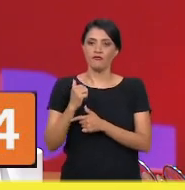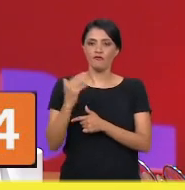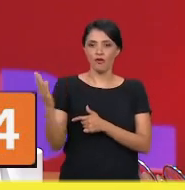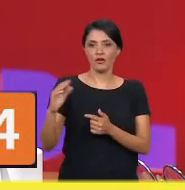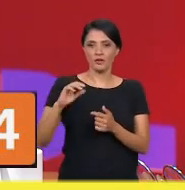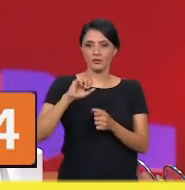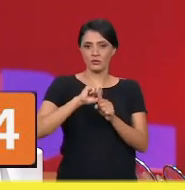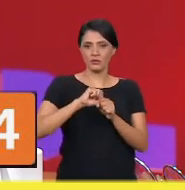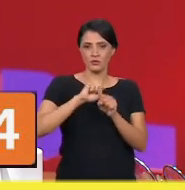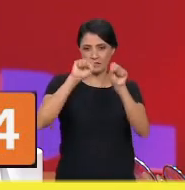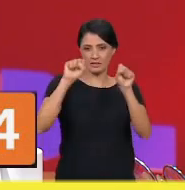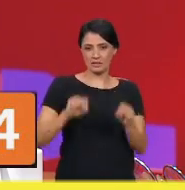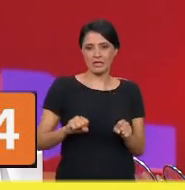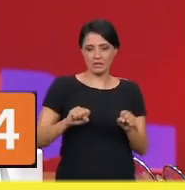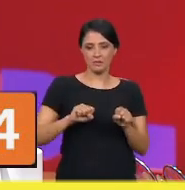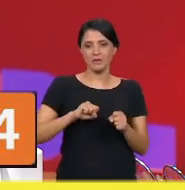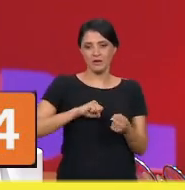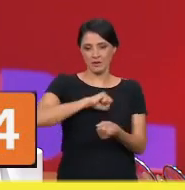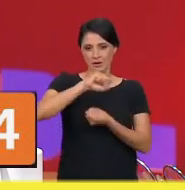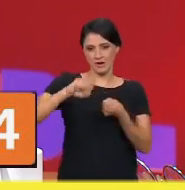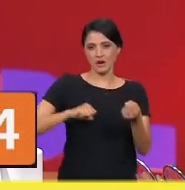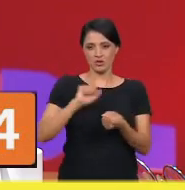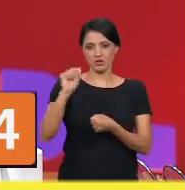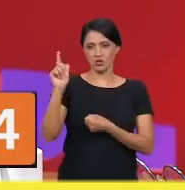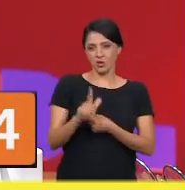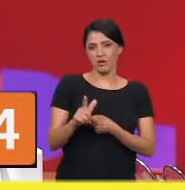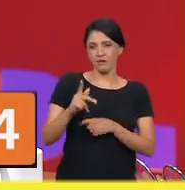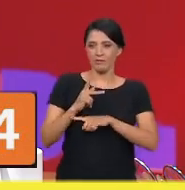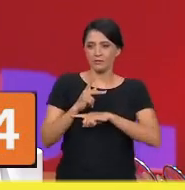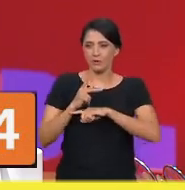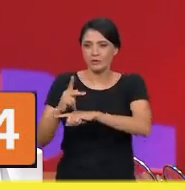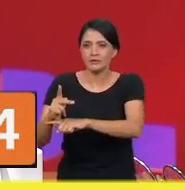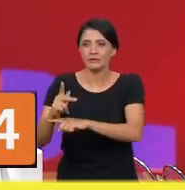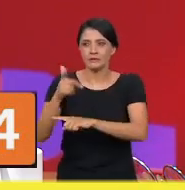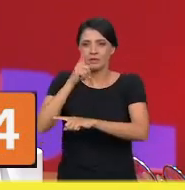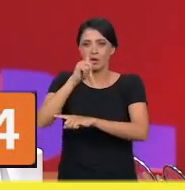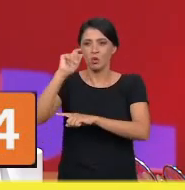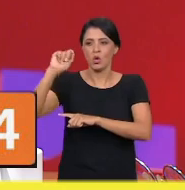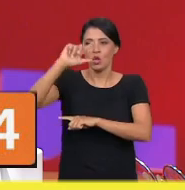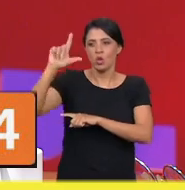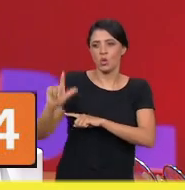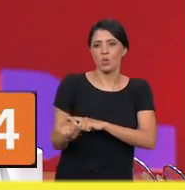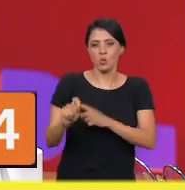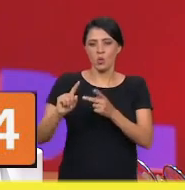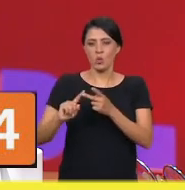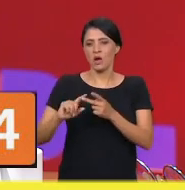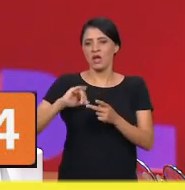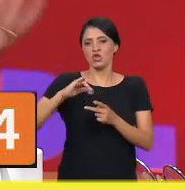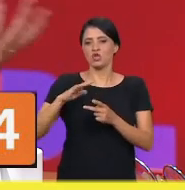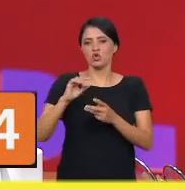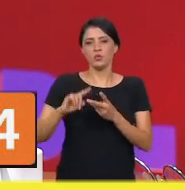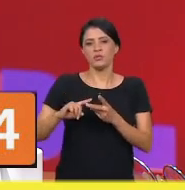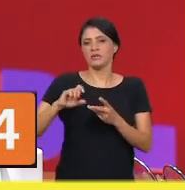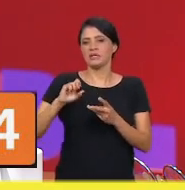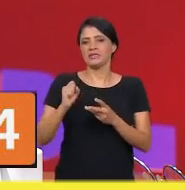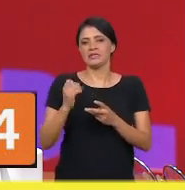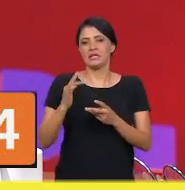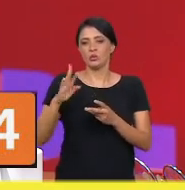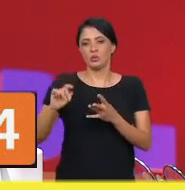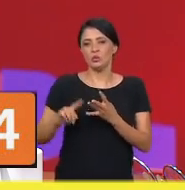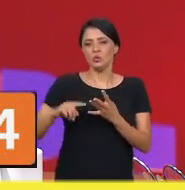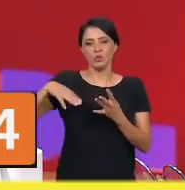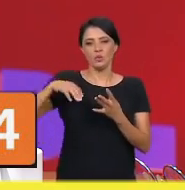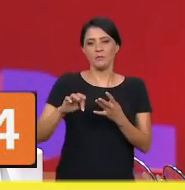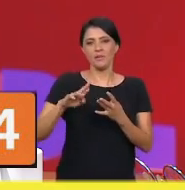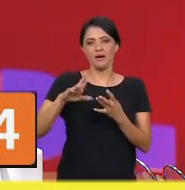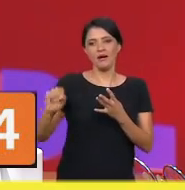e missões de possível exploração de luas que estão aí de Júpiter, Saturno ou até de Marte, que agora estão